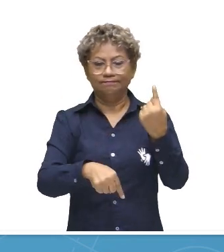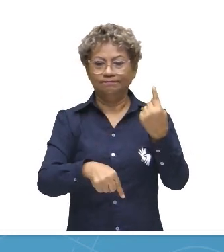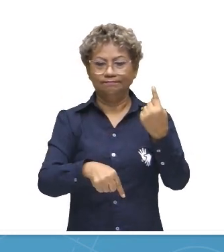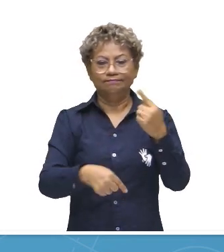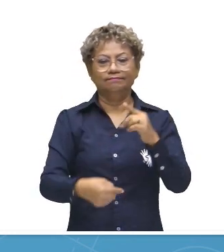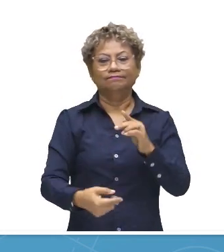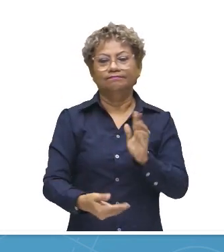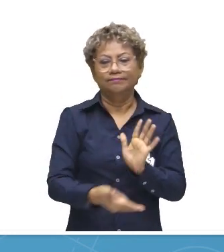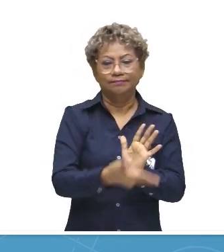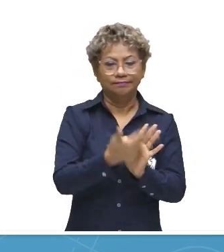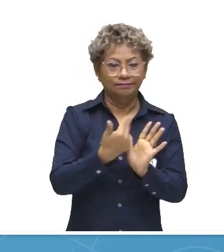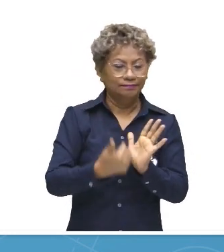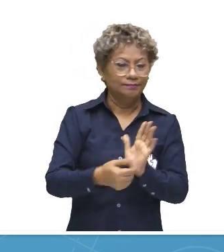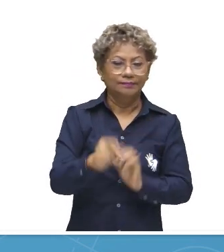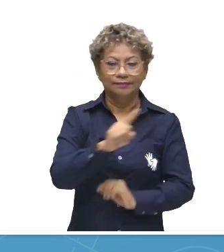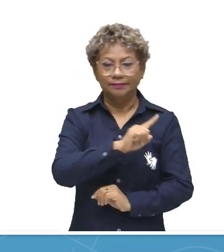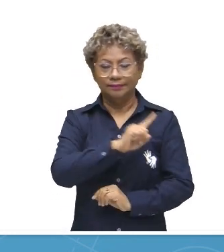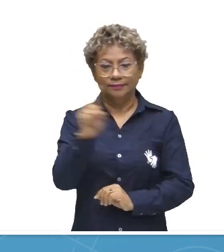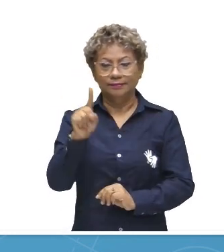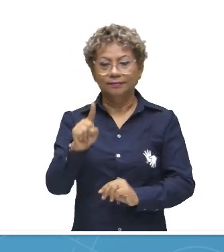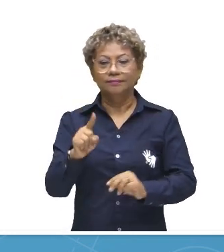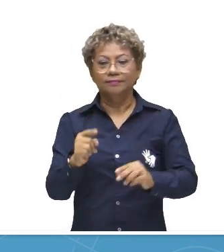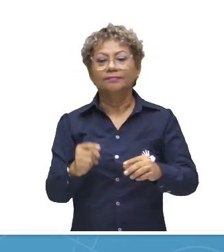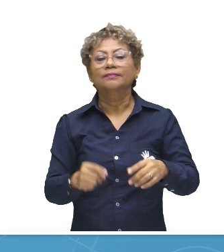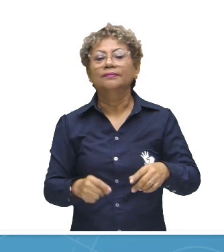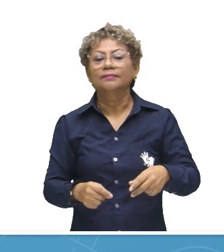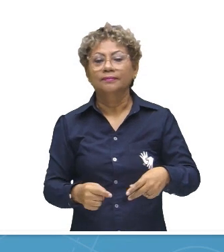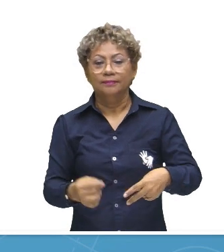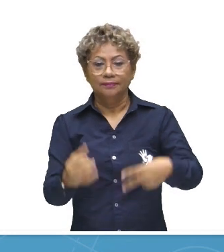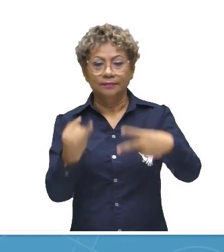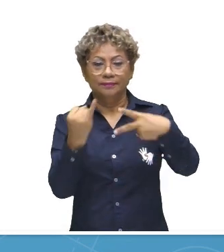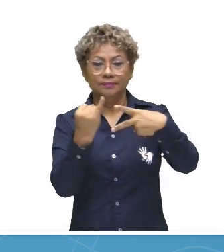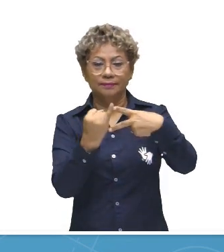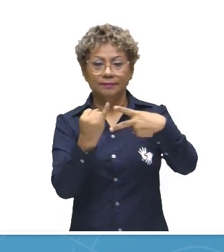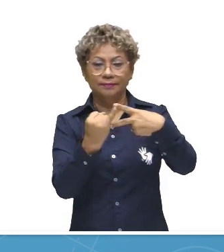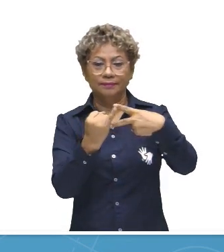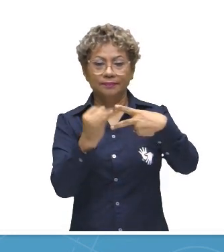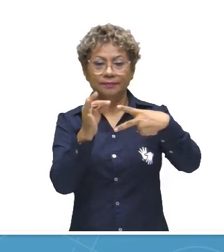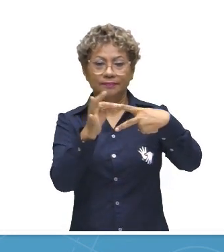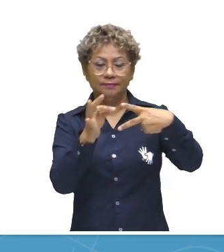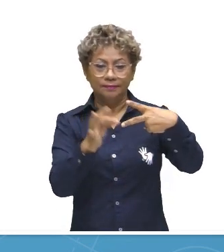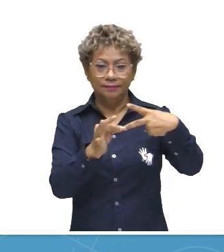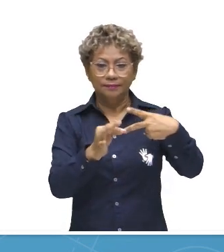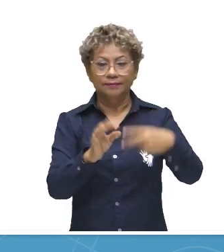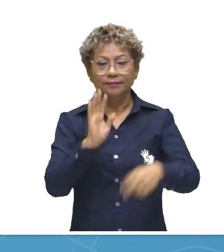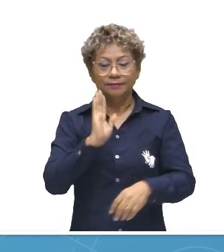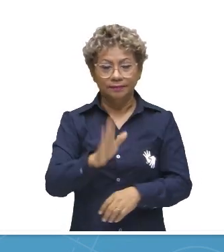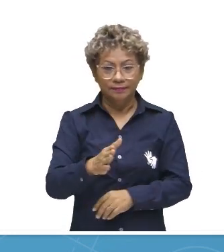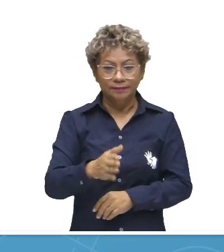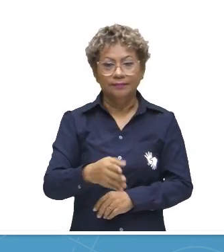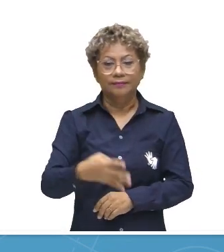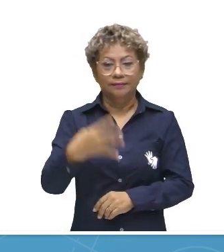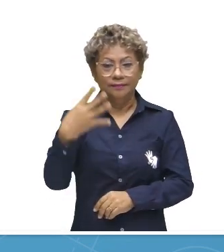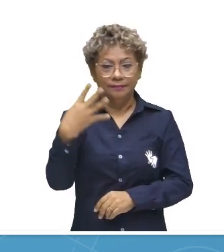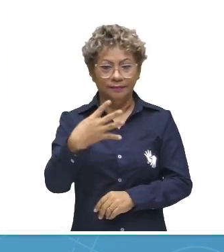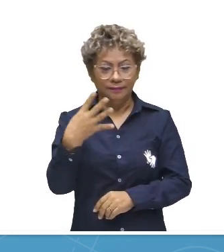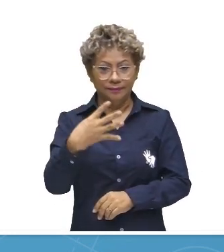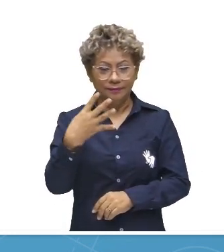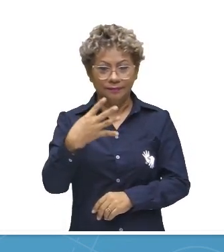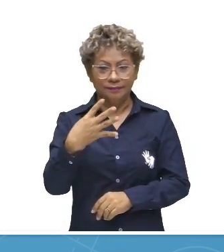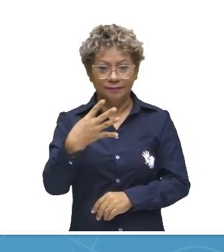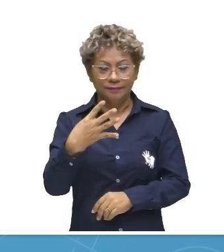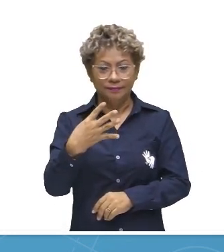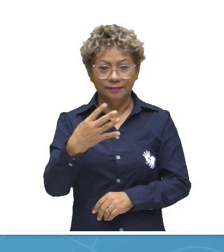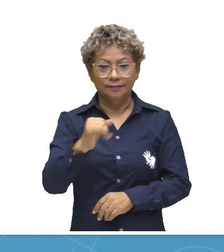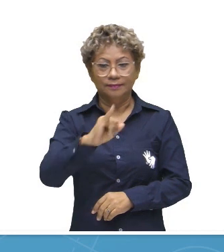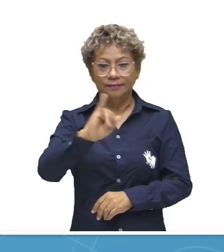figura não é um polígono. E a nossa quarta imagem aqui, nós temos uma figura geométrica muito conhecida,